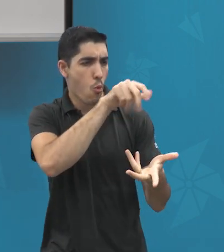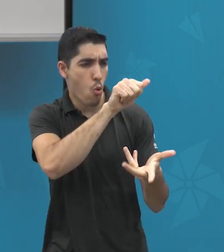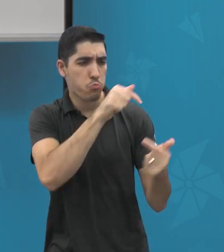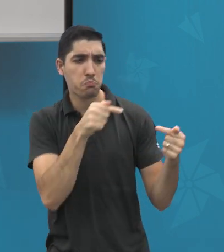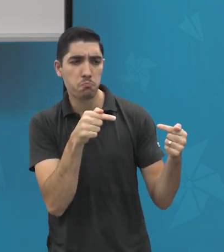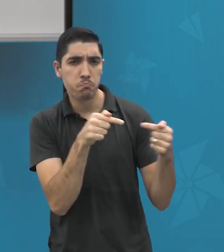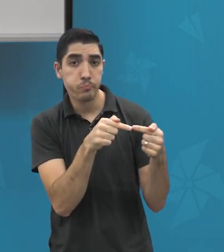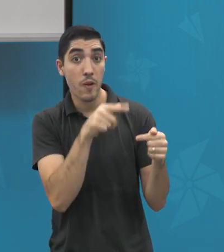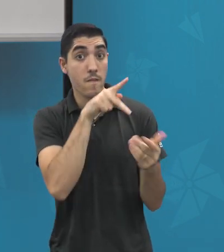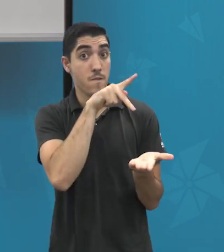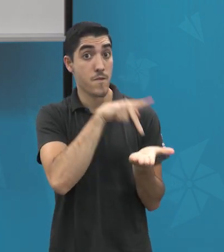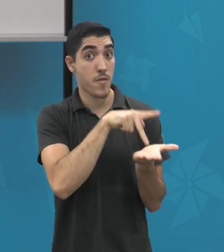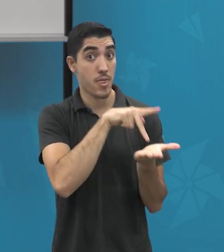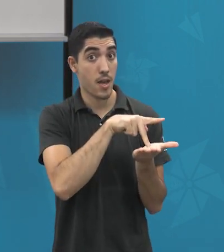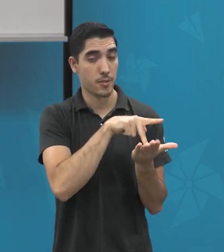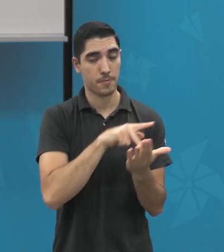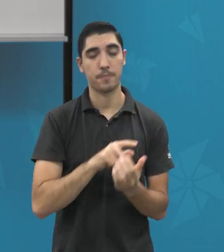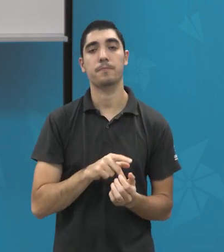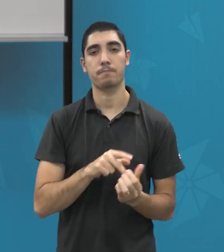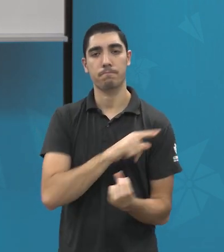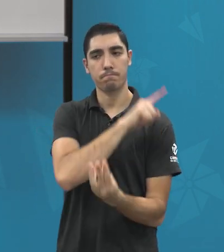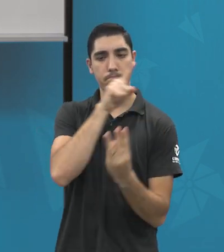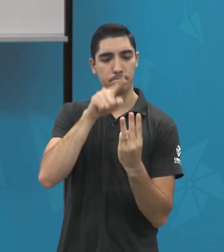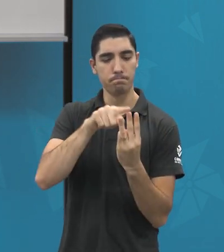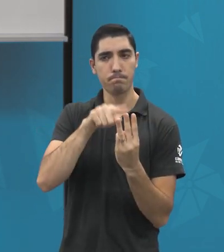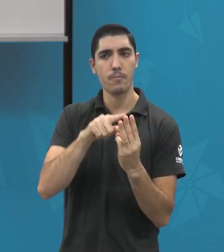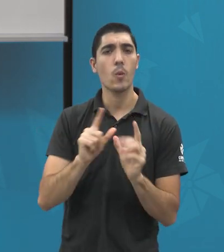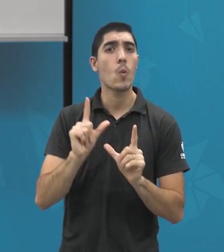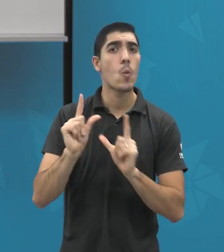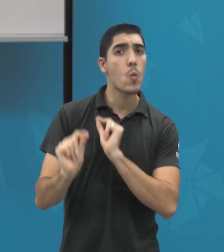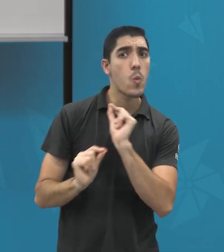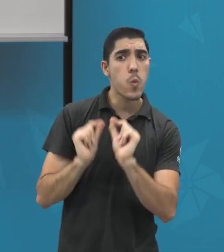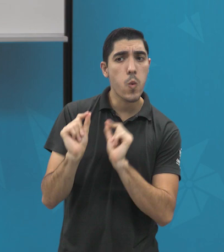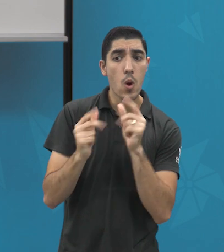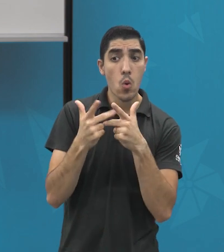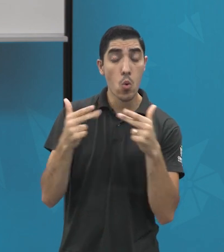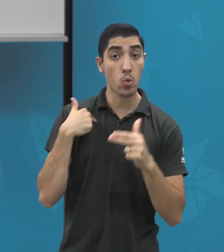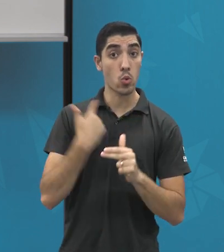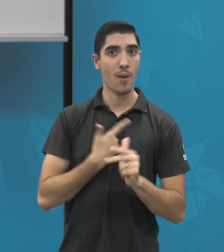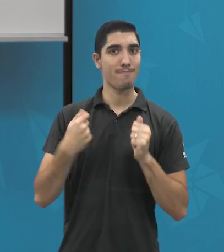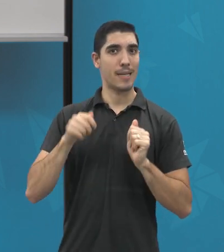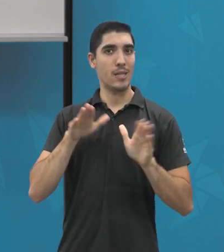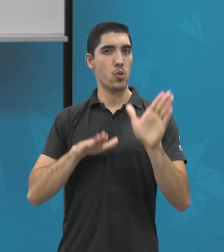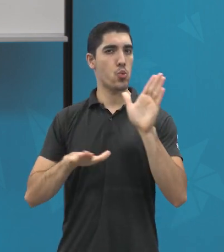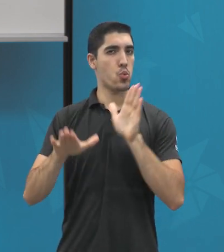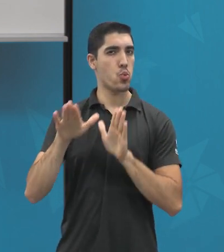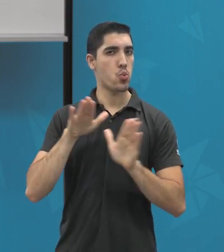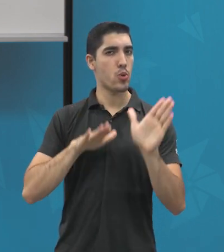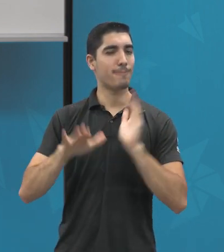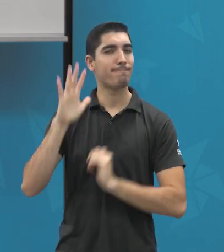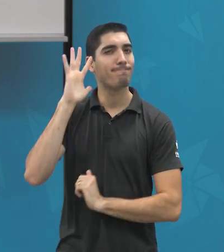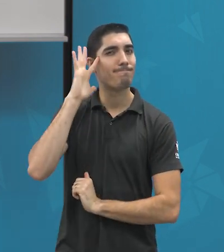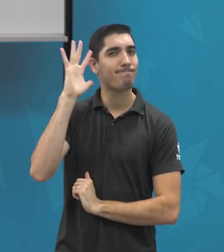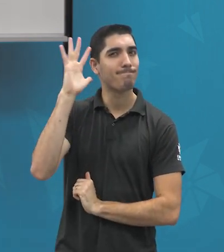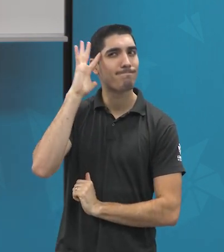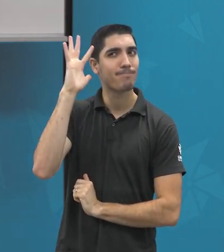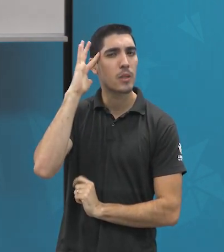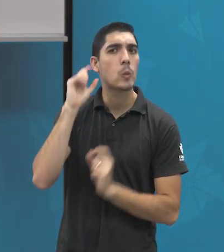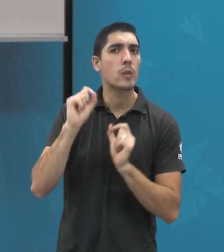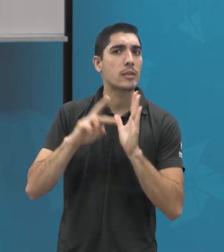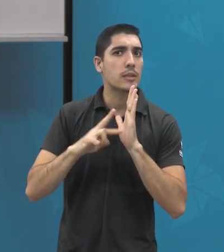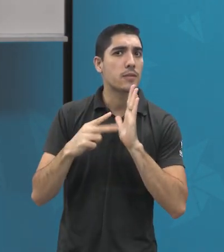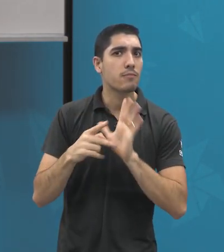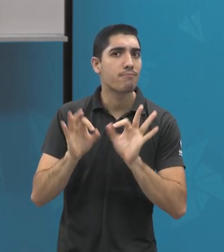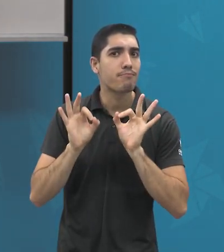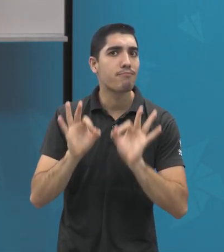alguns perigos aos quais nós estamos sujeitos quando nós pensamos nesse problema da liberdade, e